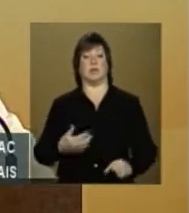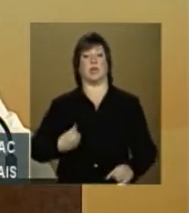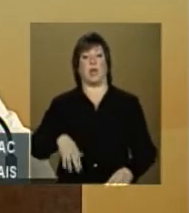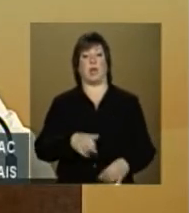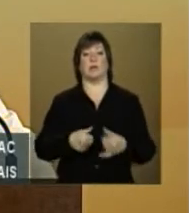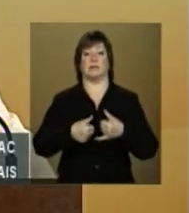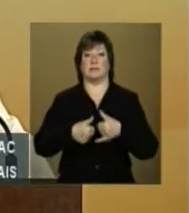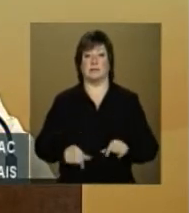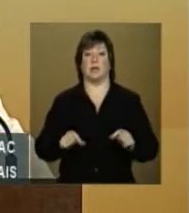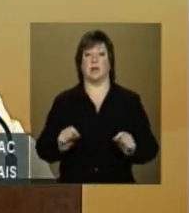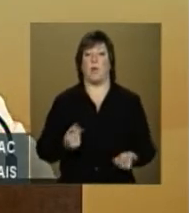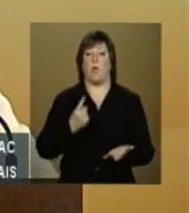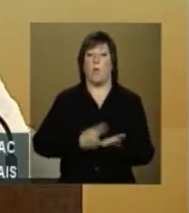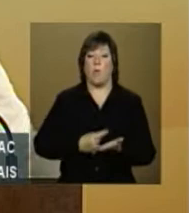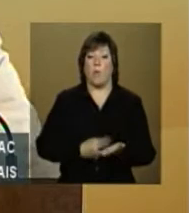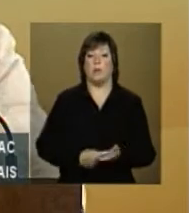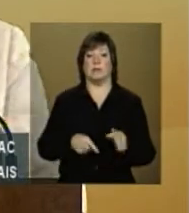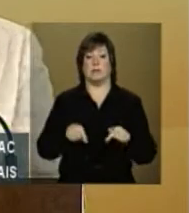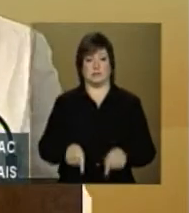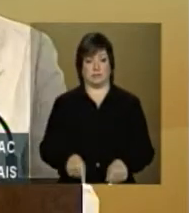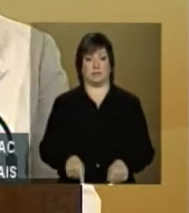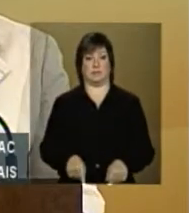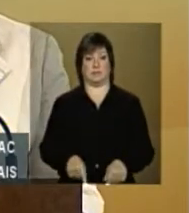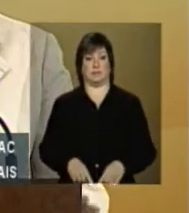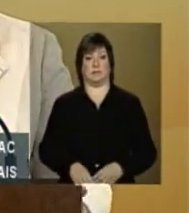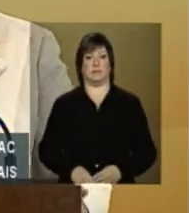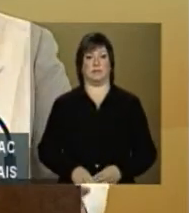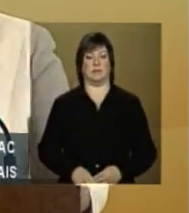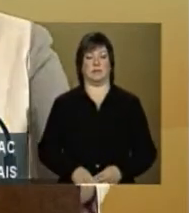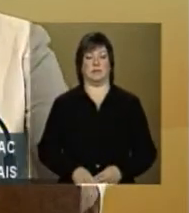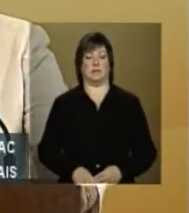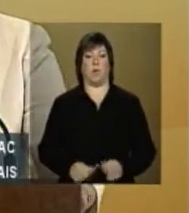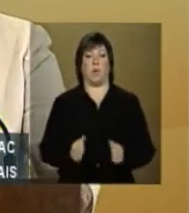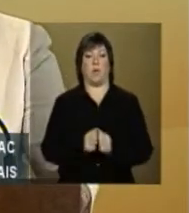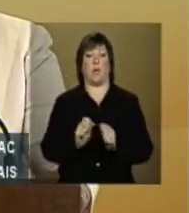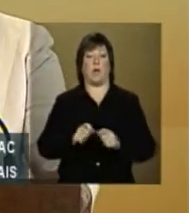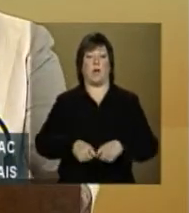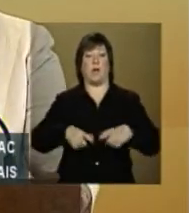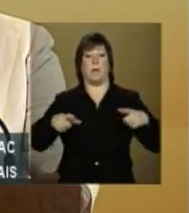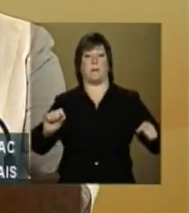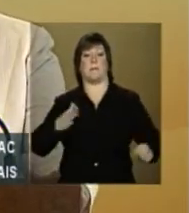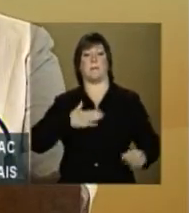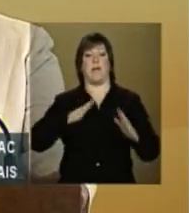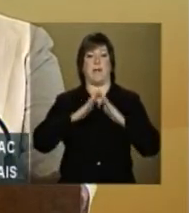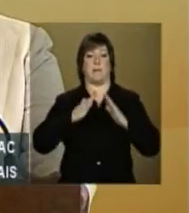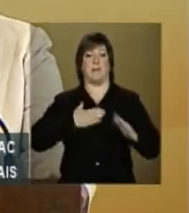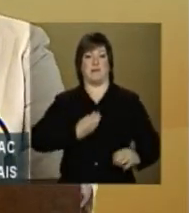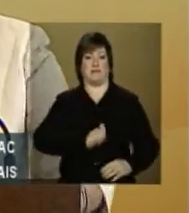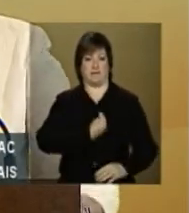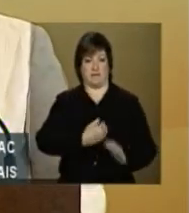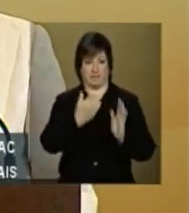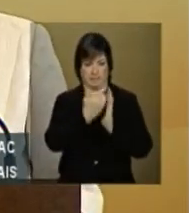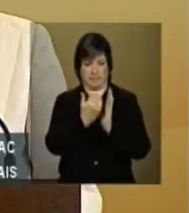estamos combinando isso com ampliação no Minha Casa Minha Vida